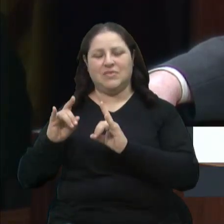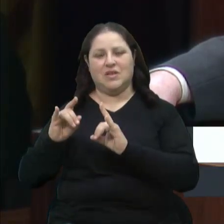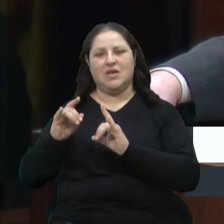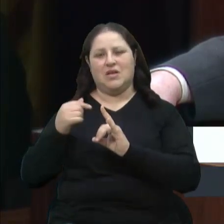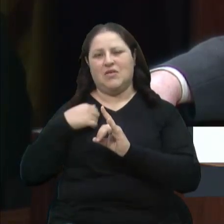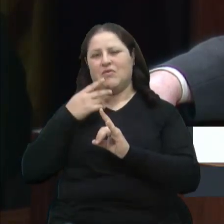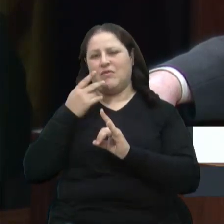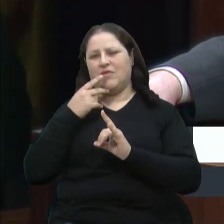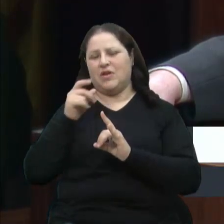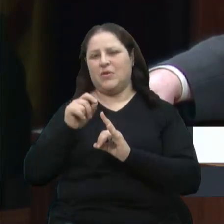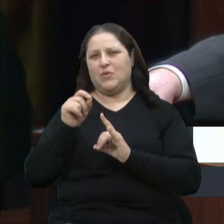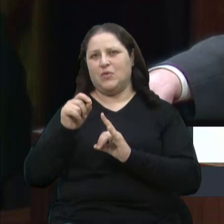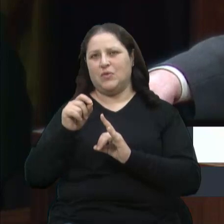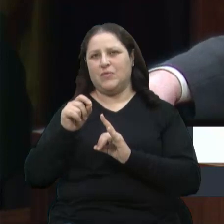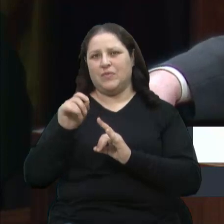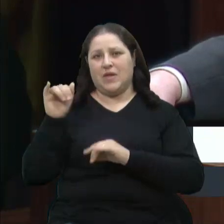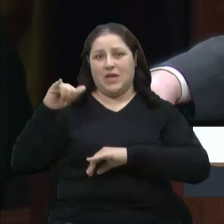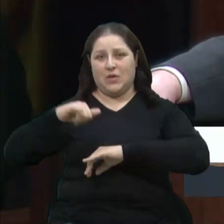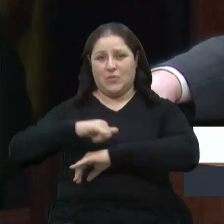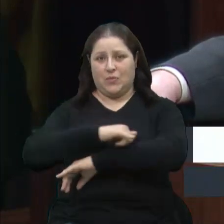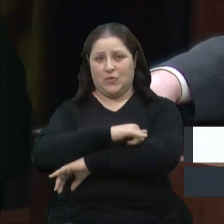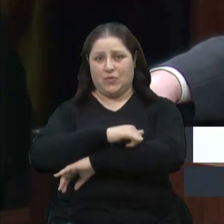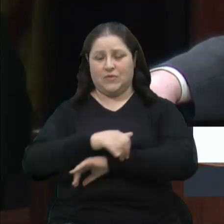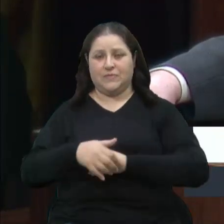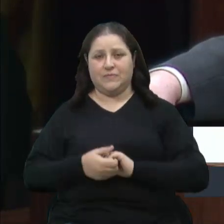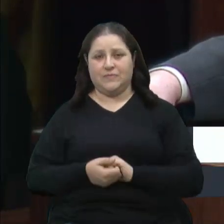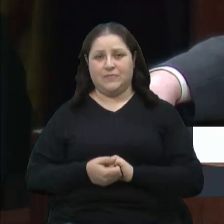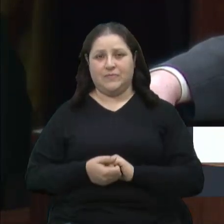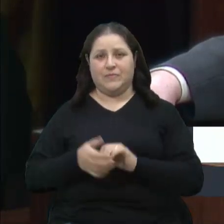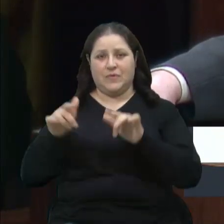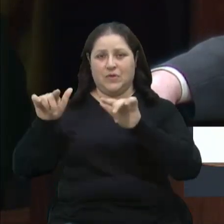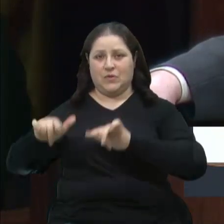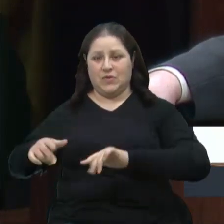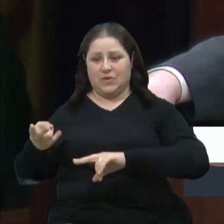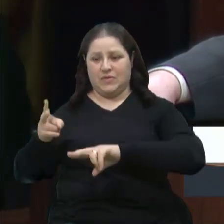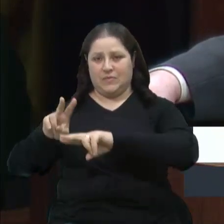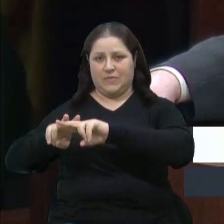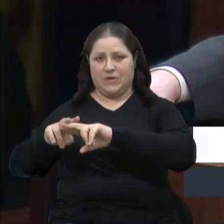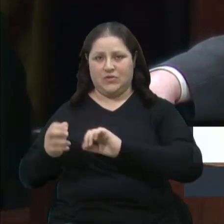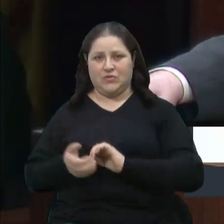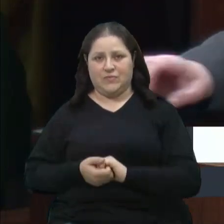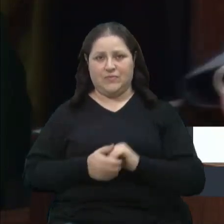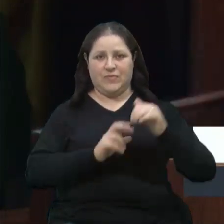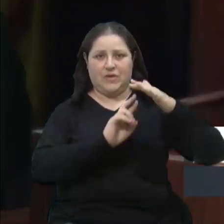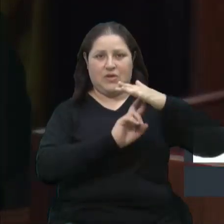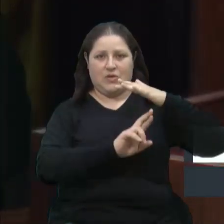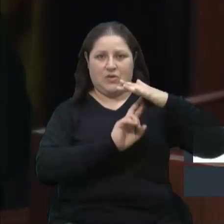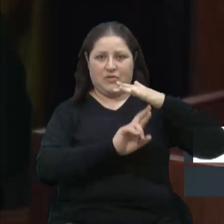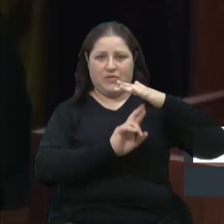vai para o aeroporto, o presídio e a rodoviária.